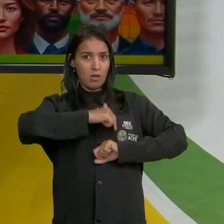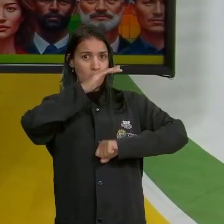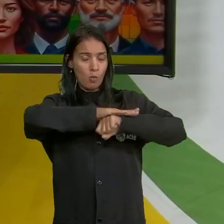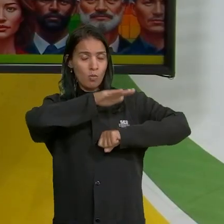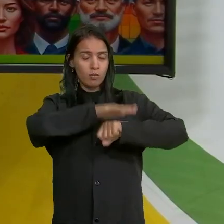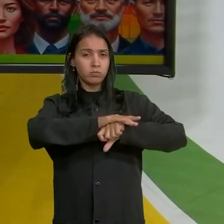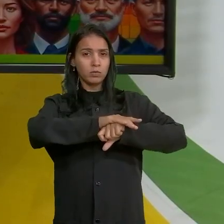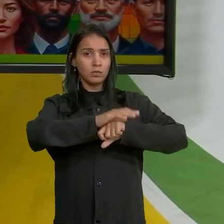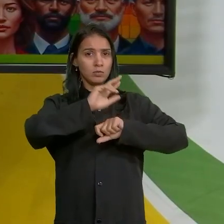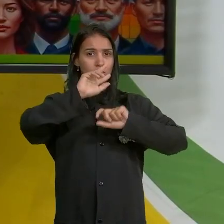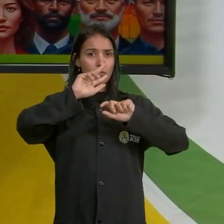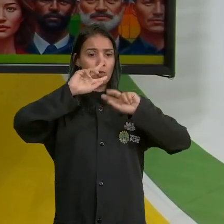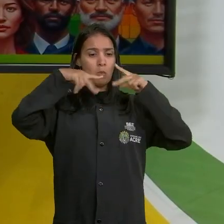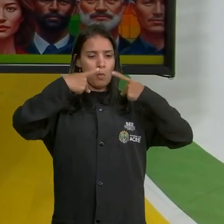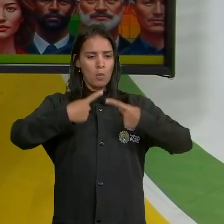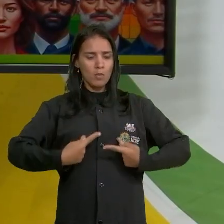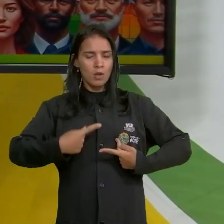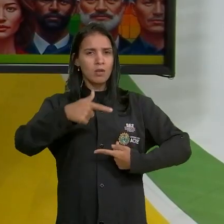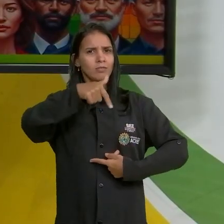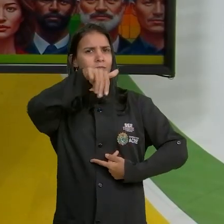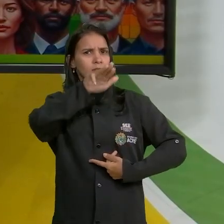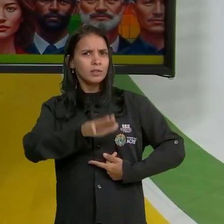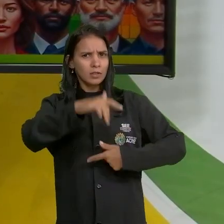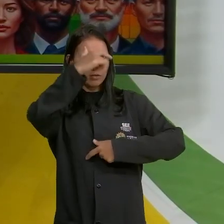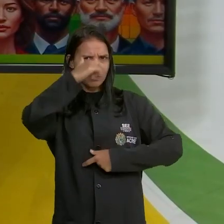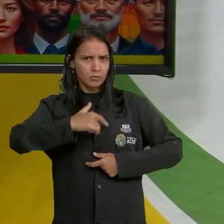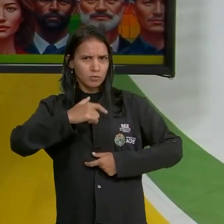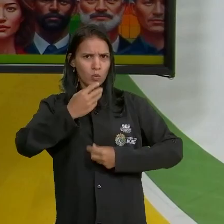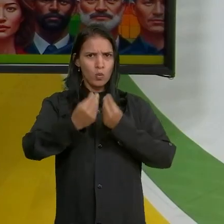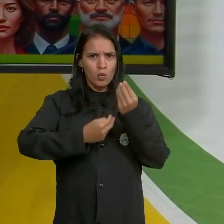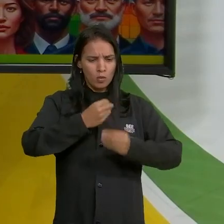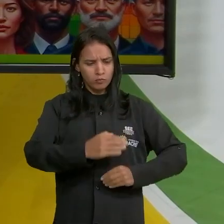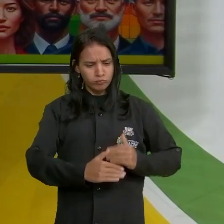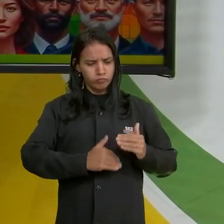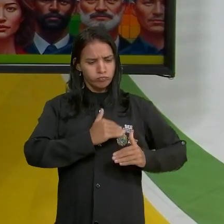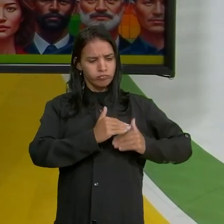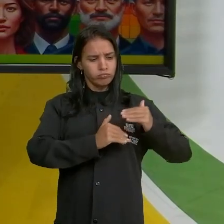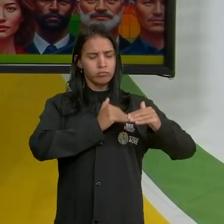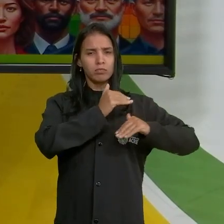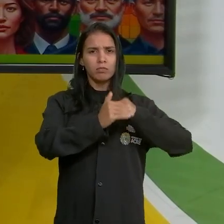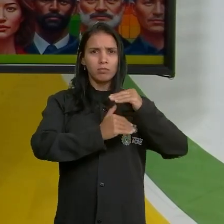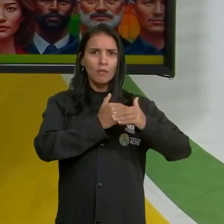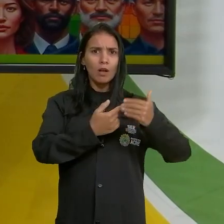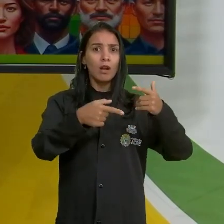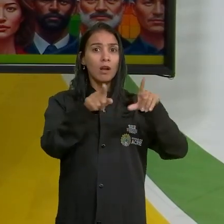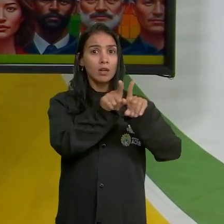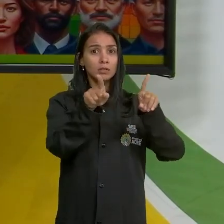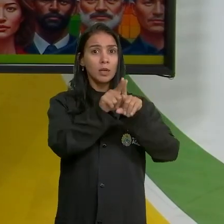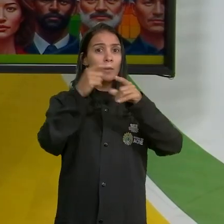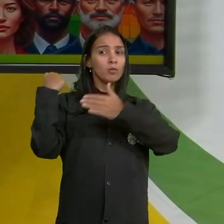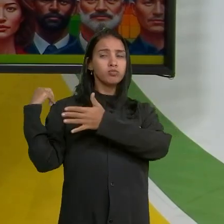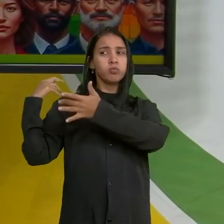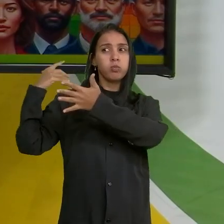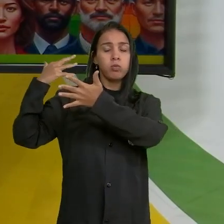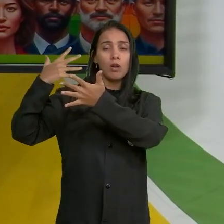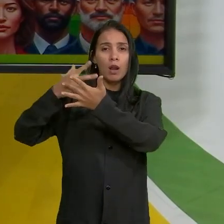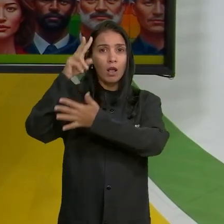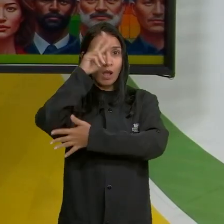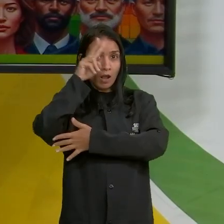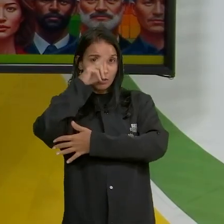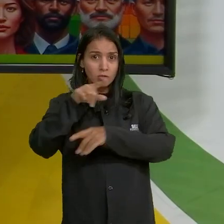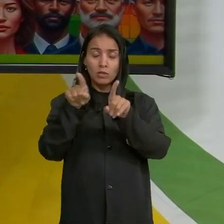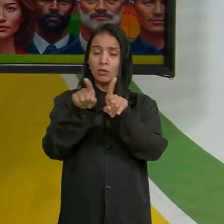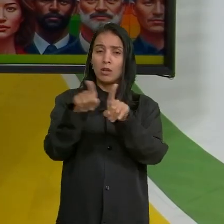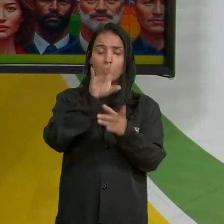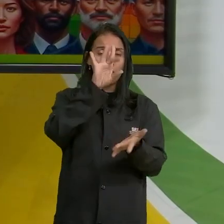dele, a construção desse indivíduo, levando em consideração toda a dinâmica da realidade